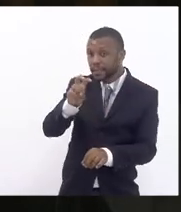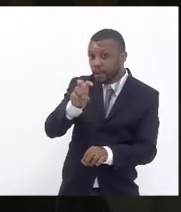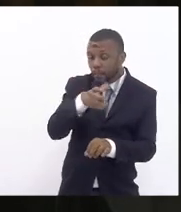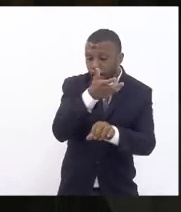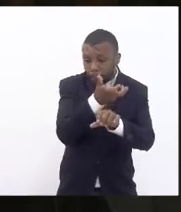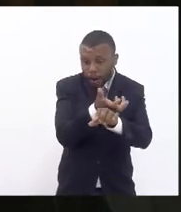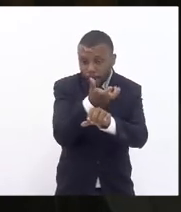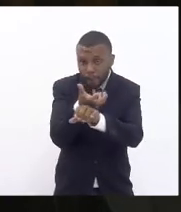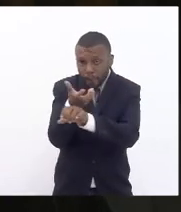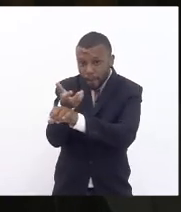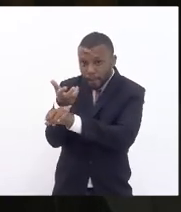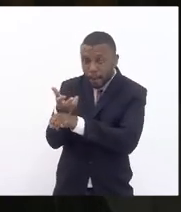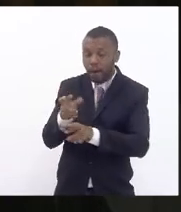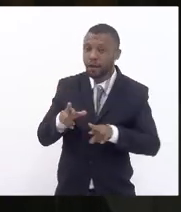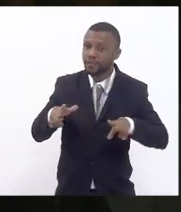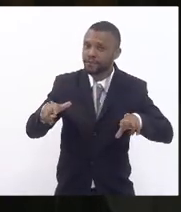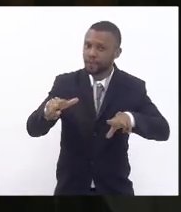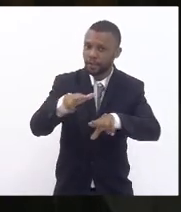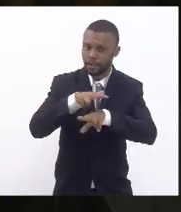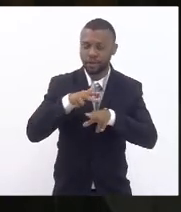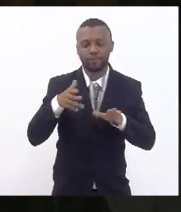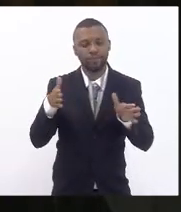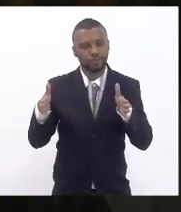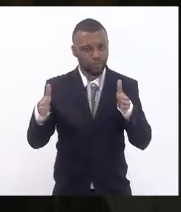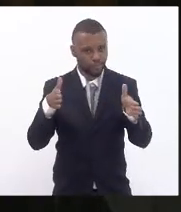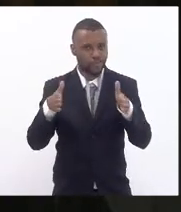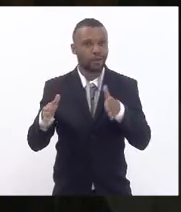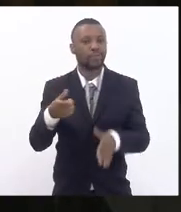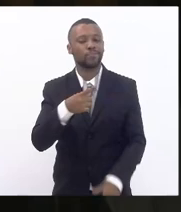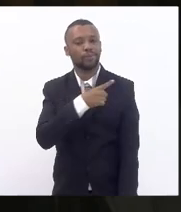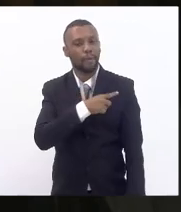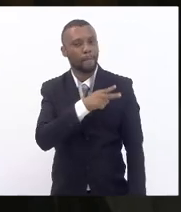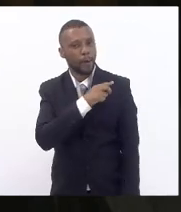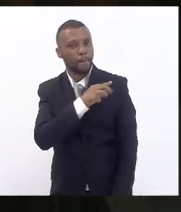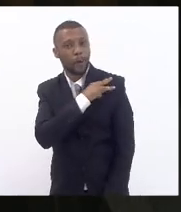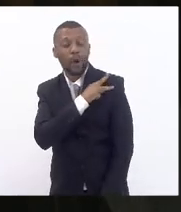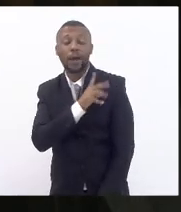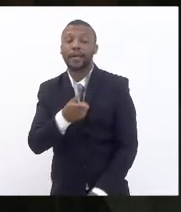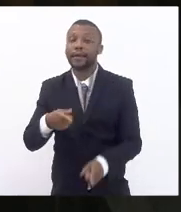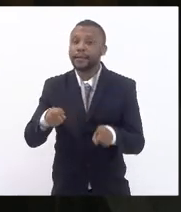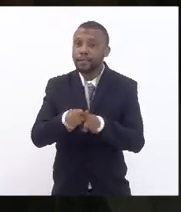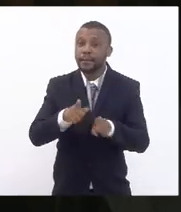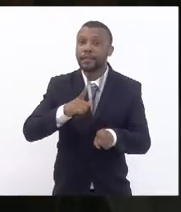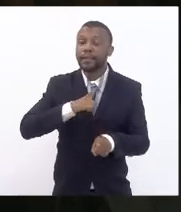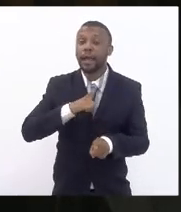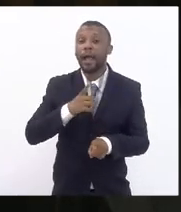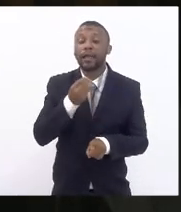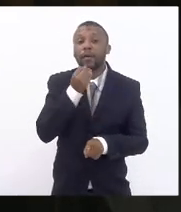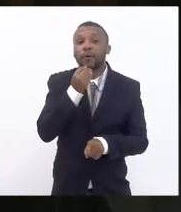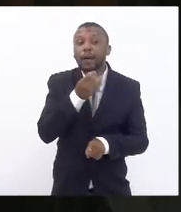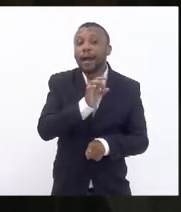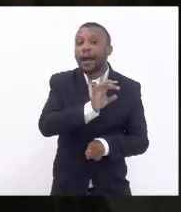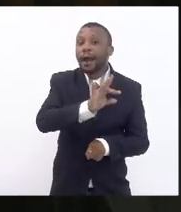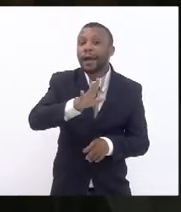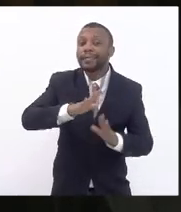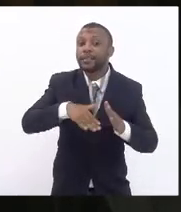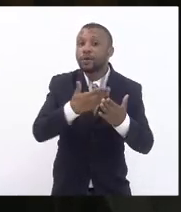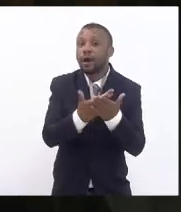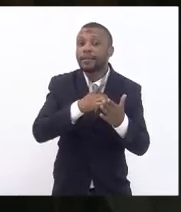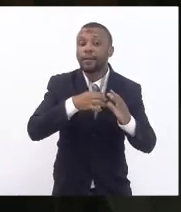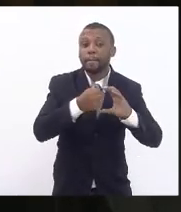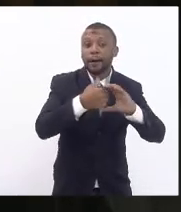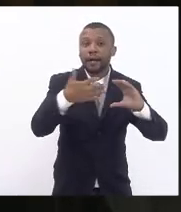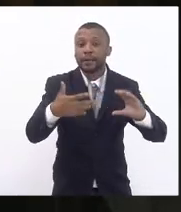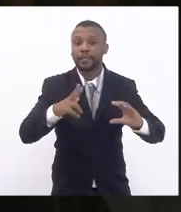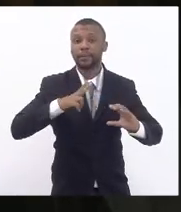5 formações diferentes ao longo da rede. Isso sem falar na possibilidade de cada escola ter particularidades, especificidades, de acordo